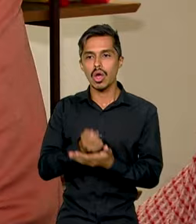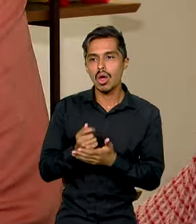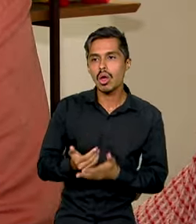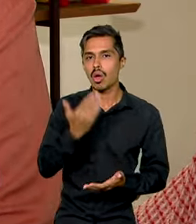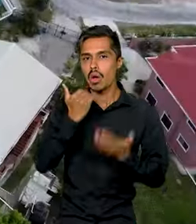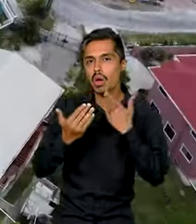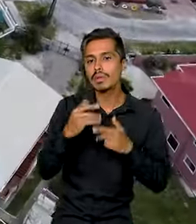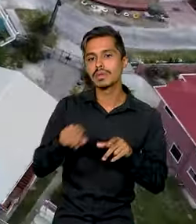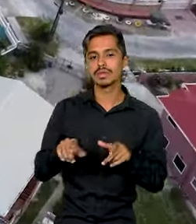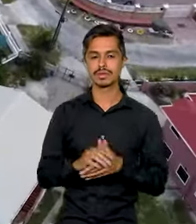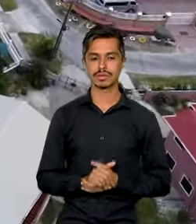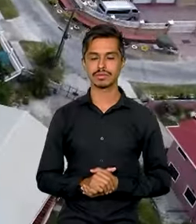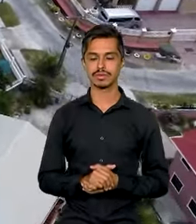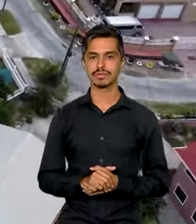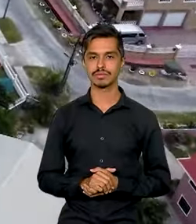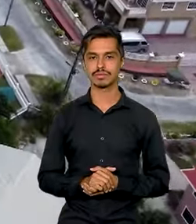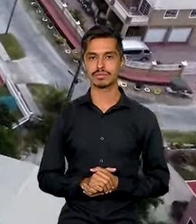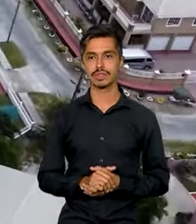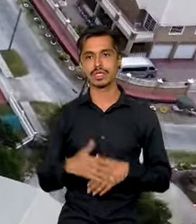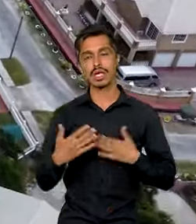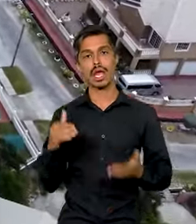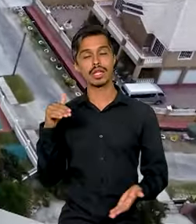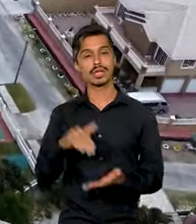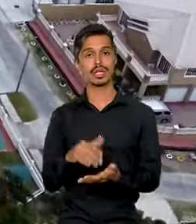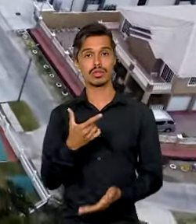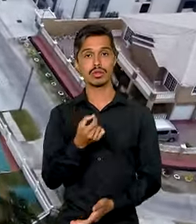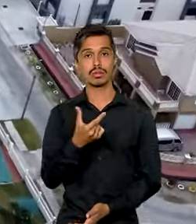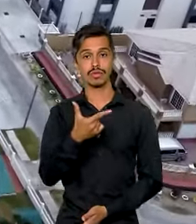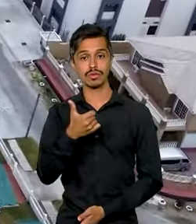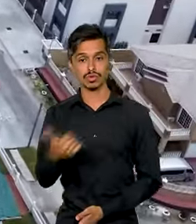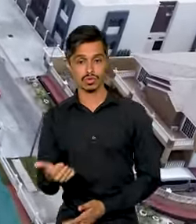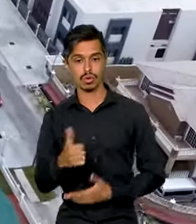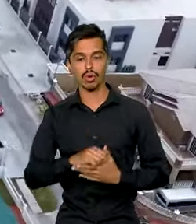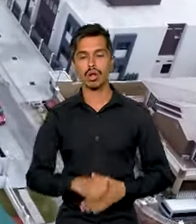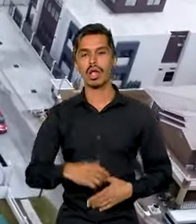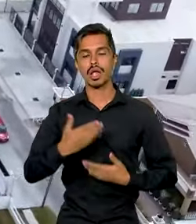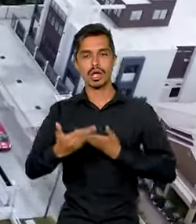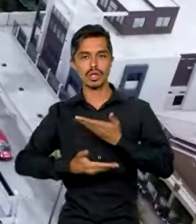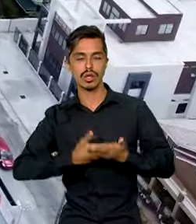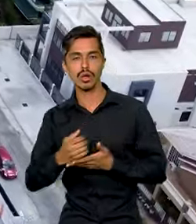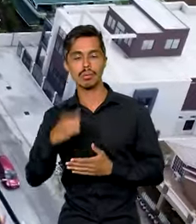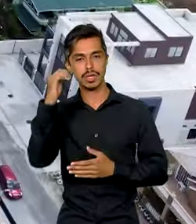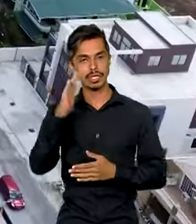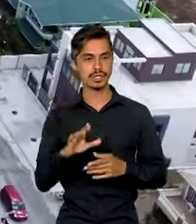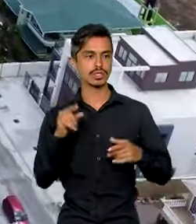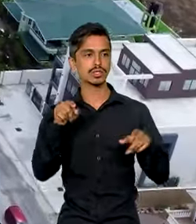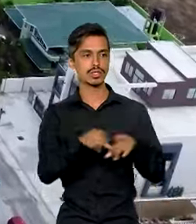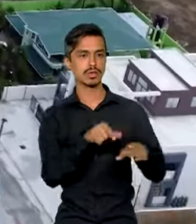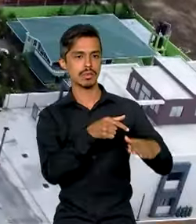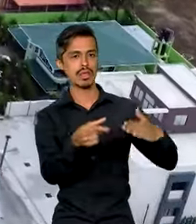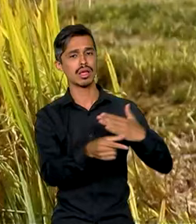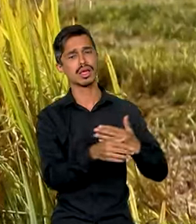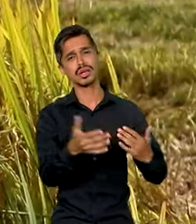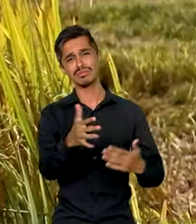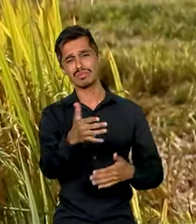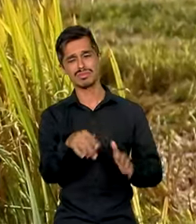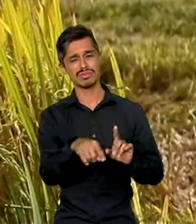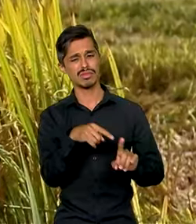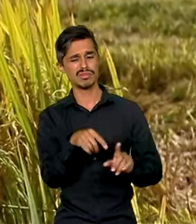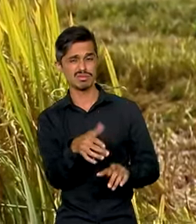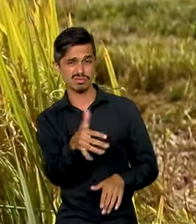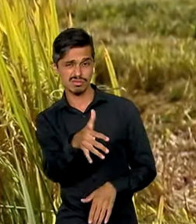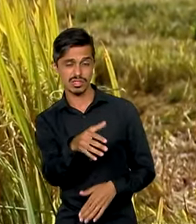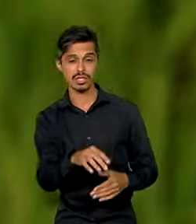alimentícios e assim por diante. Até 2021, a relação comercial entre Brasil e Guiana era modesta. A